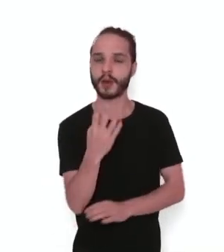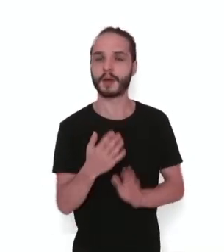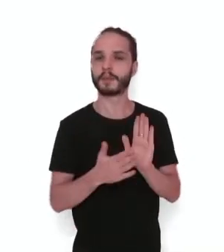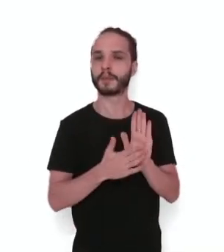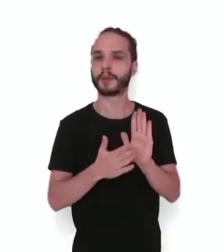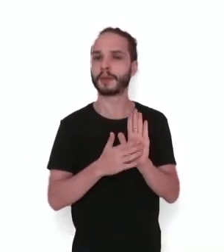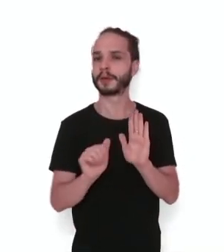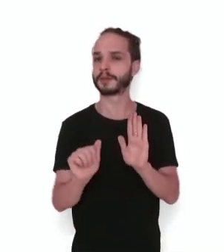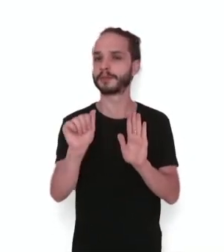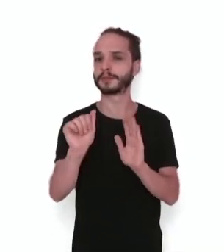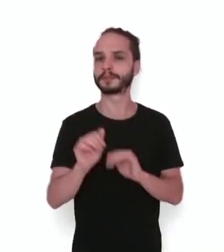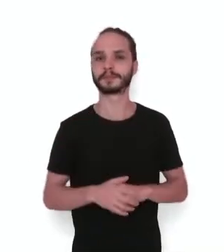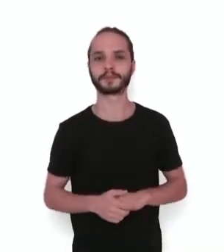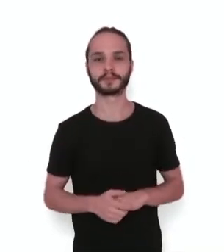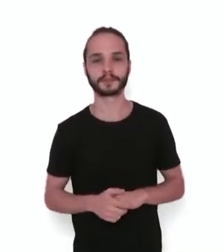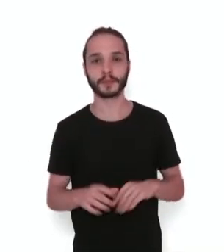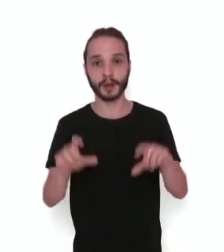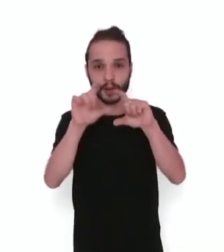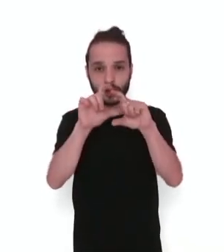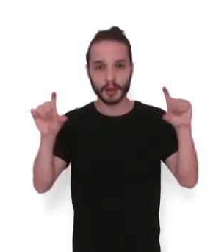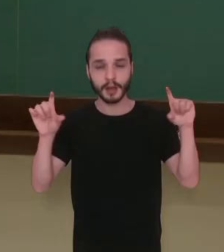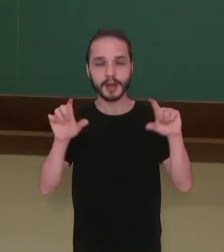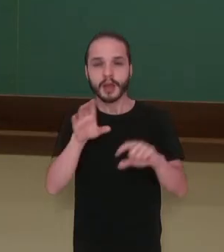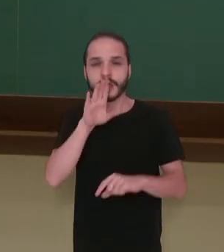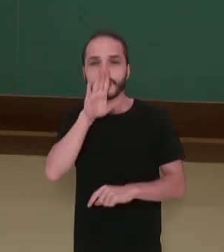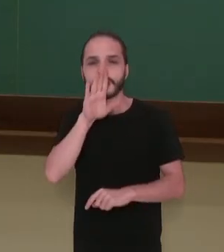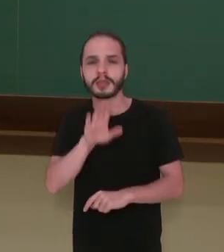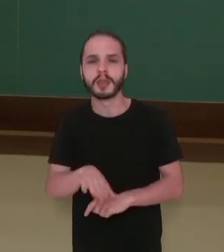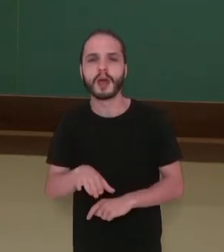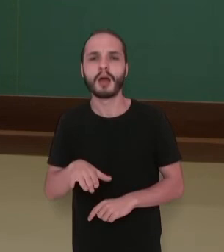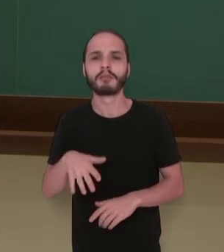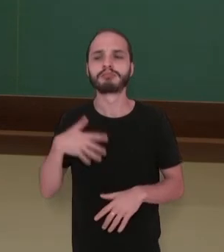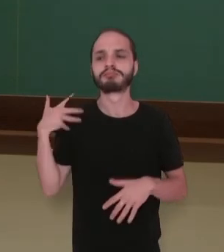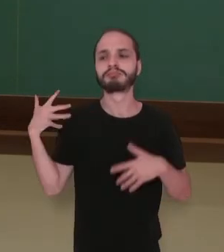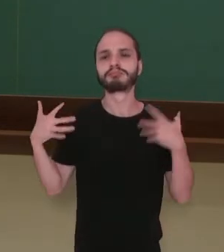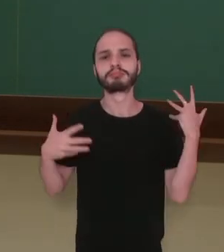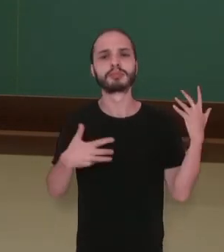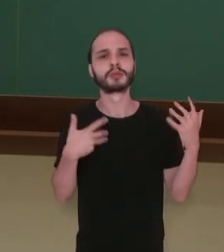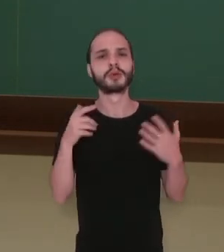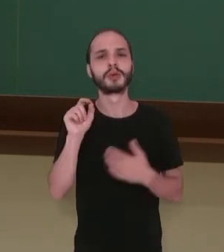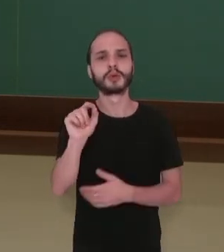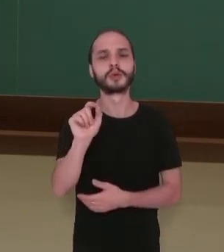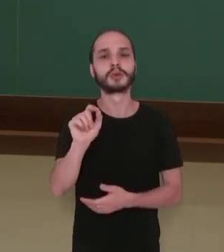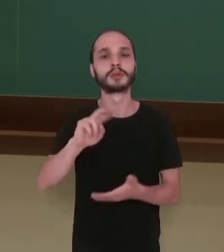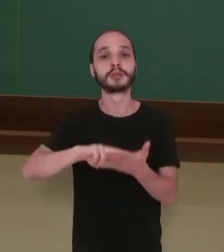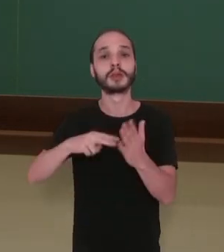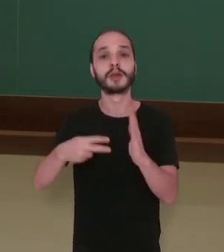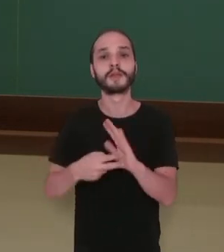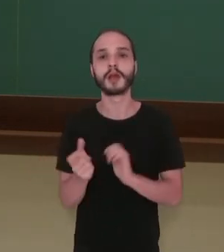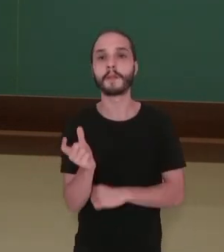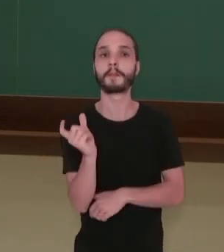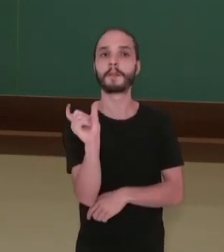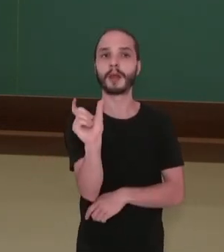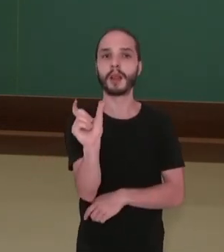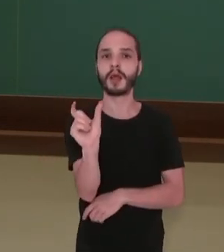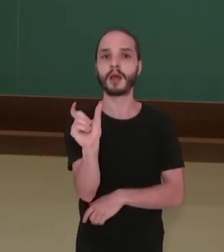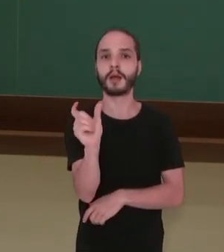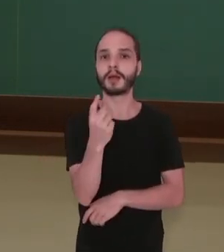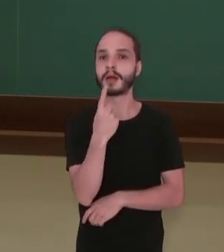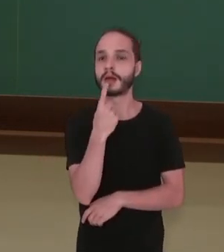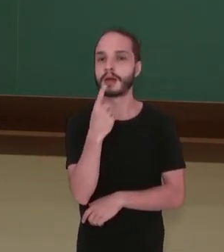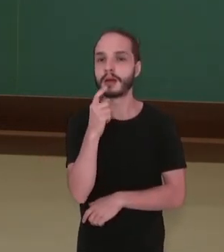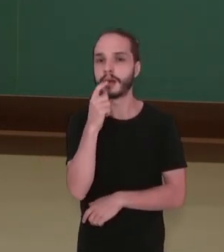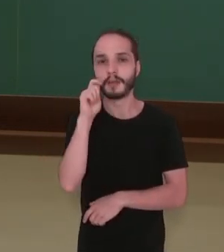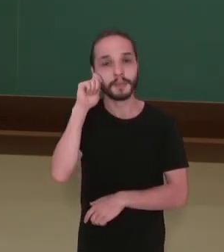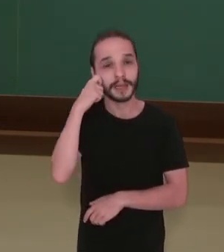A. No verso, naquelas tardes fagueiras, qual o significado da palavra em destaque, fagueiras?